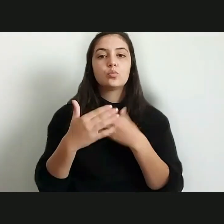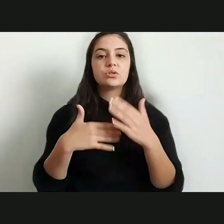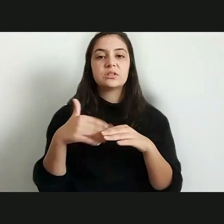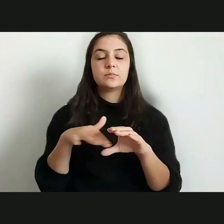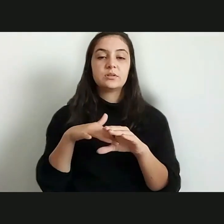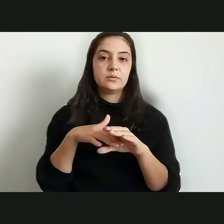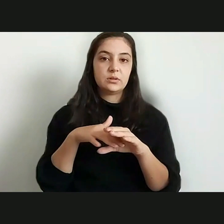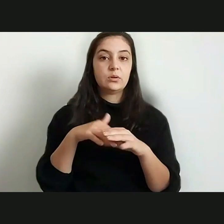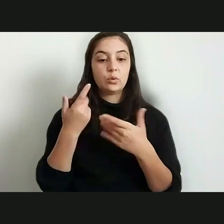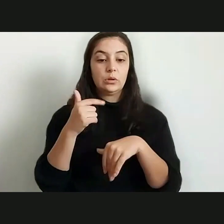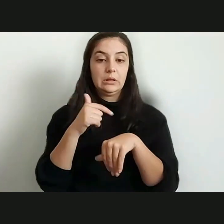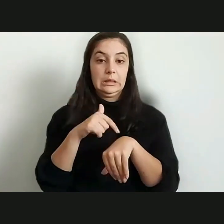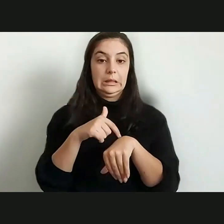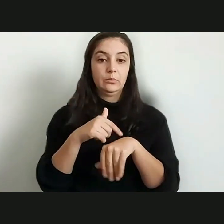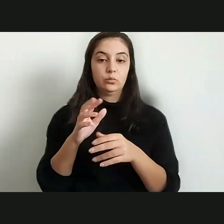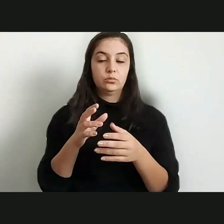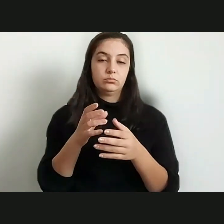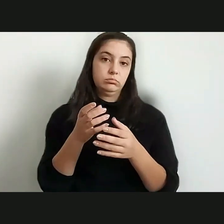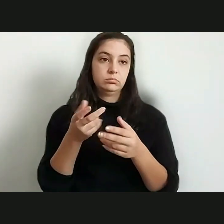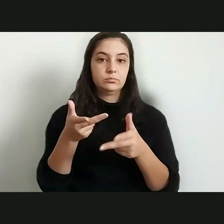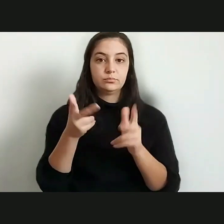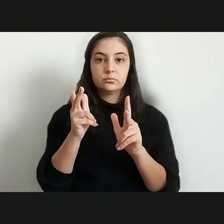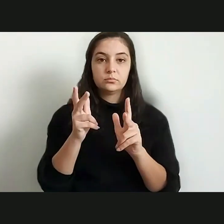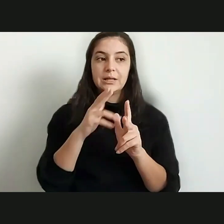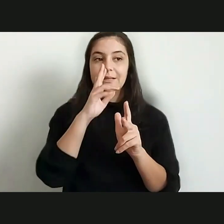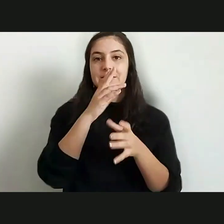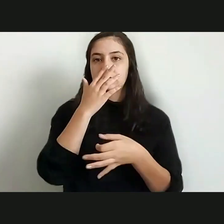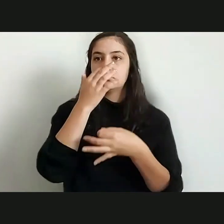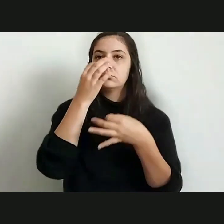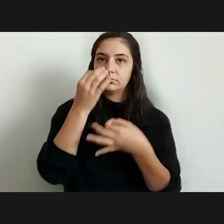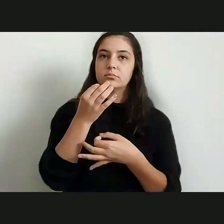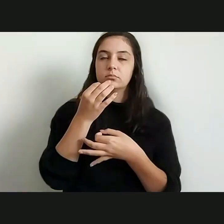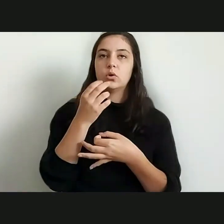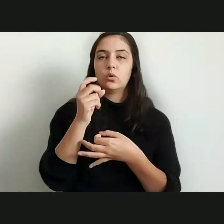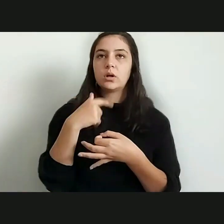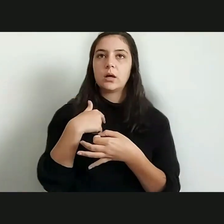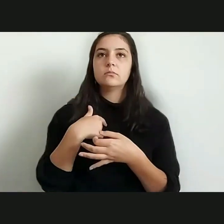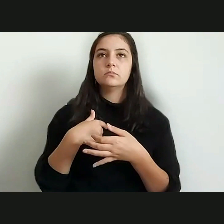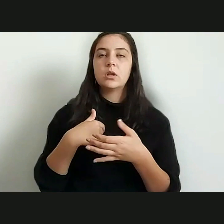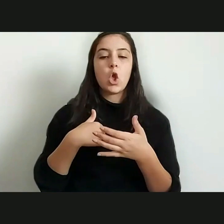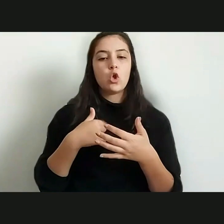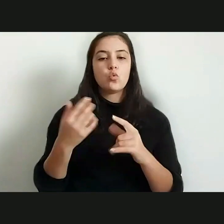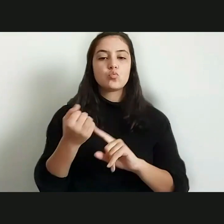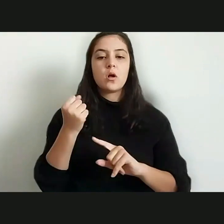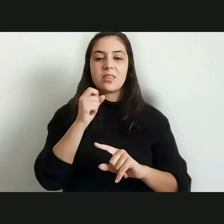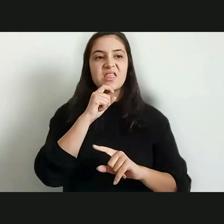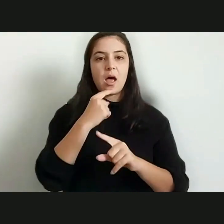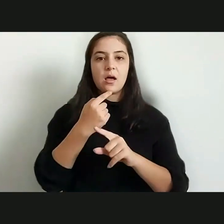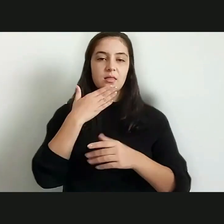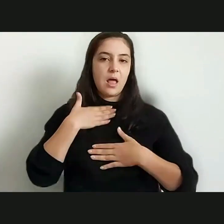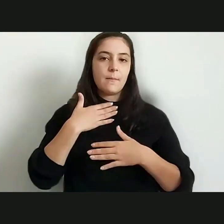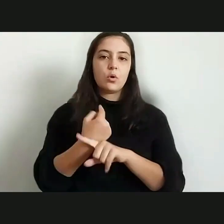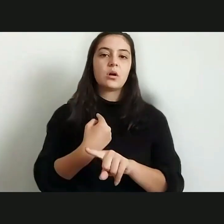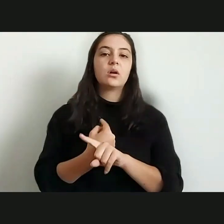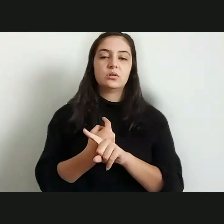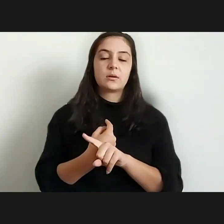eles vão disponibilizar tempo se acreditarem no resultado do seu empenho, ou se acreditarem que a